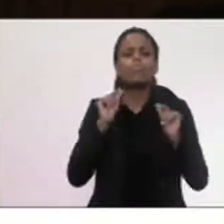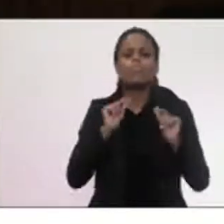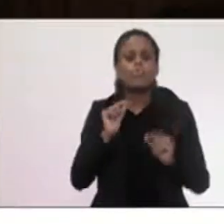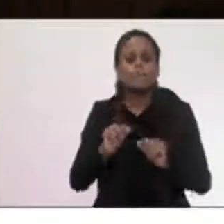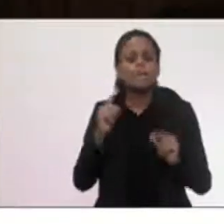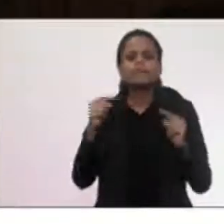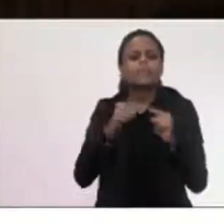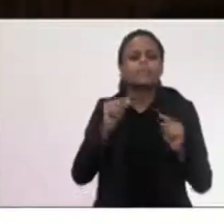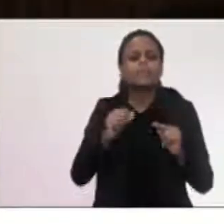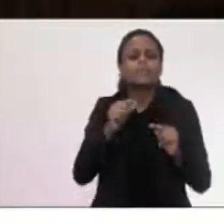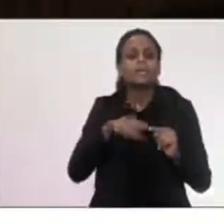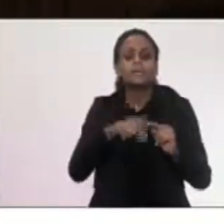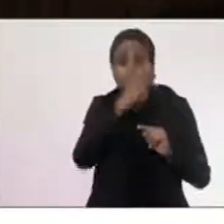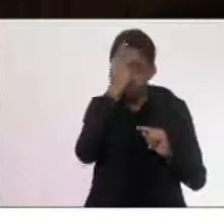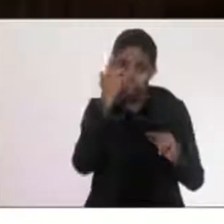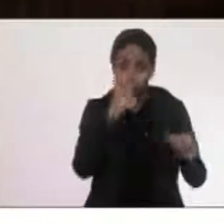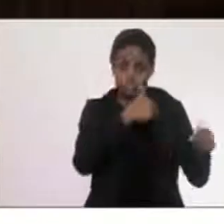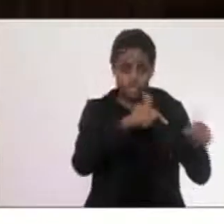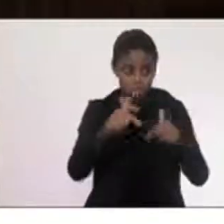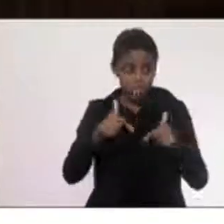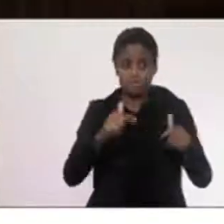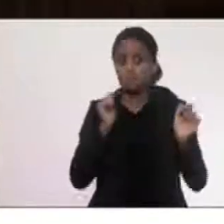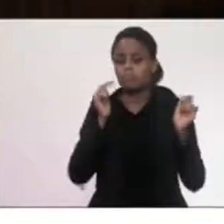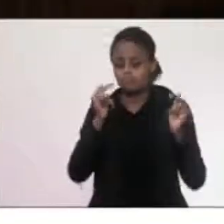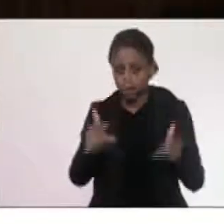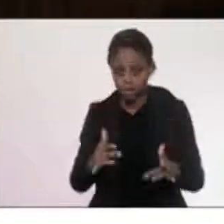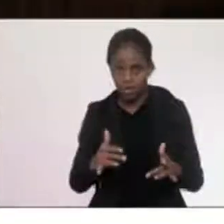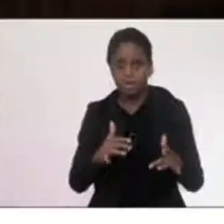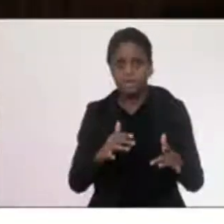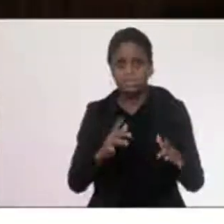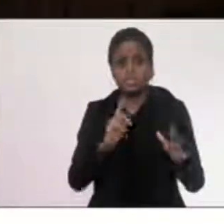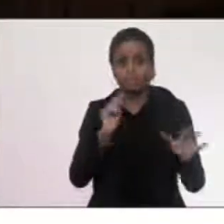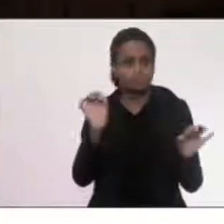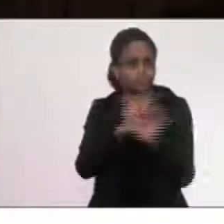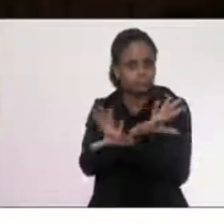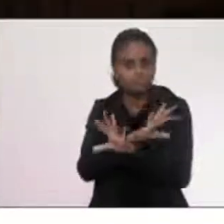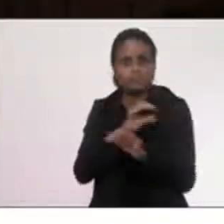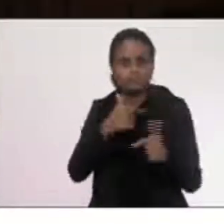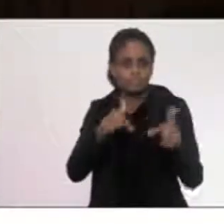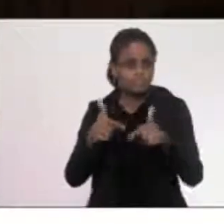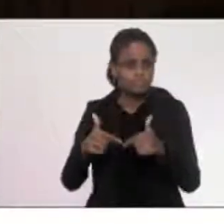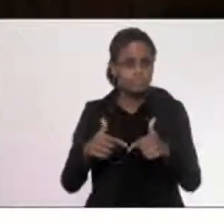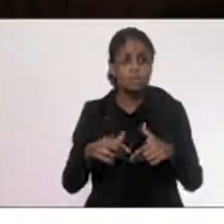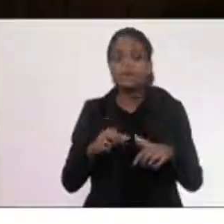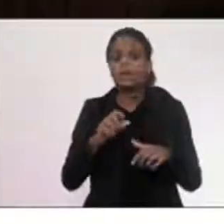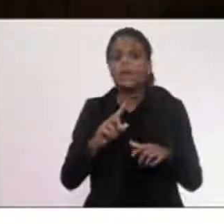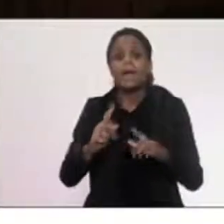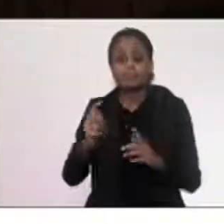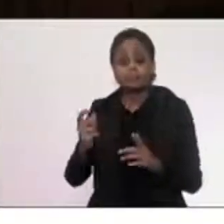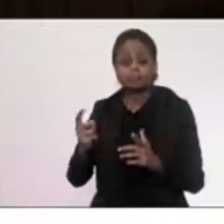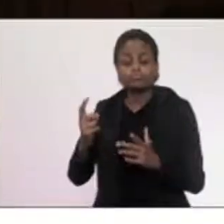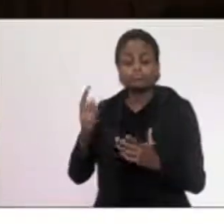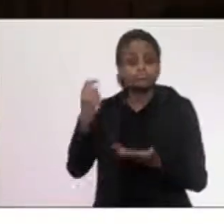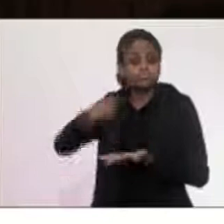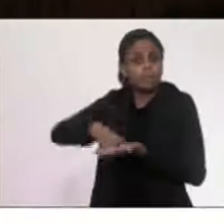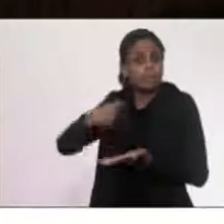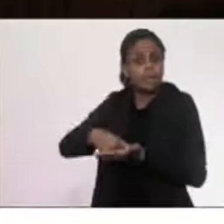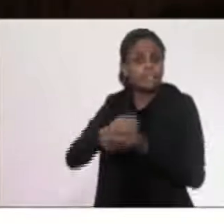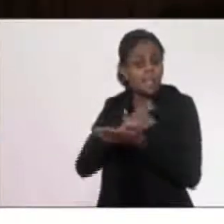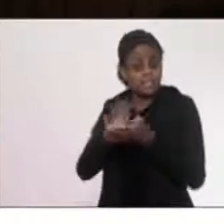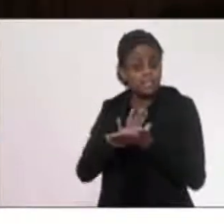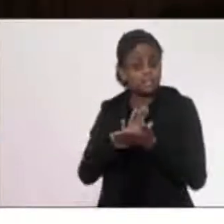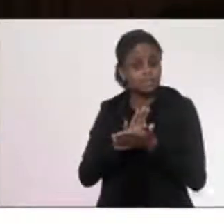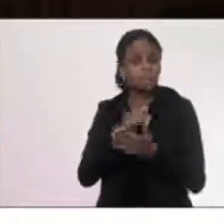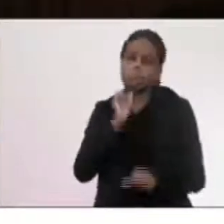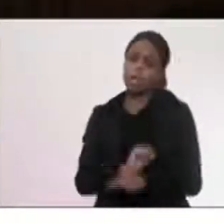prestadores de serviço que já entregaram serviço, como não foram pagos, podem parar a qualquer momento. Pois, presidente, se você presta